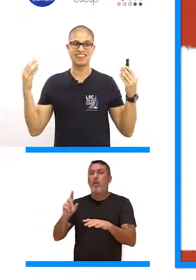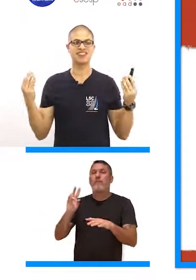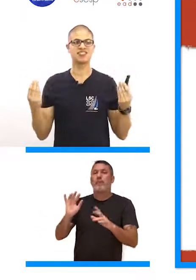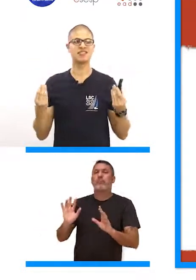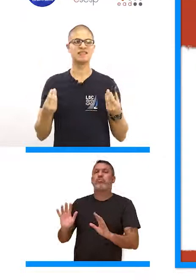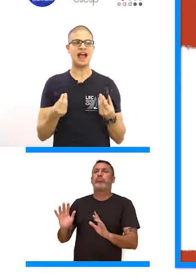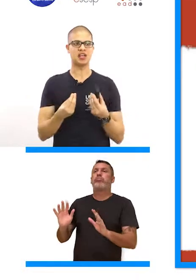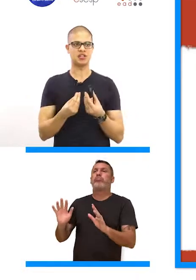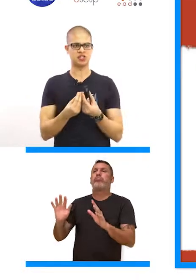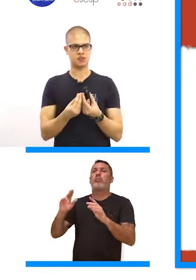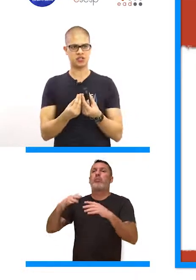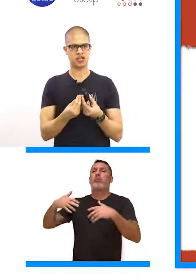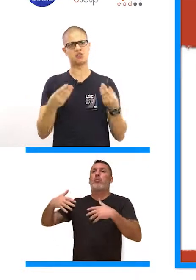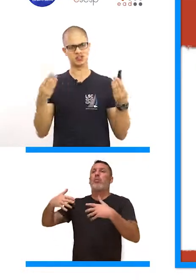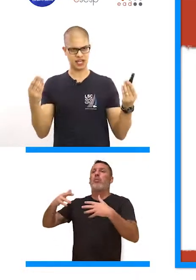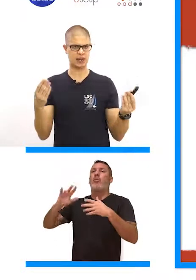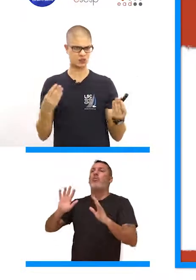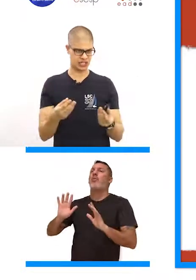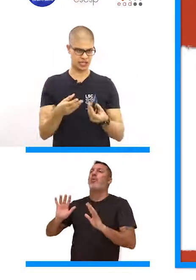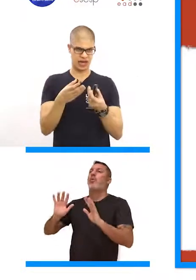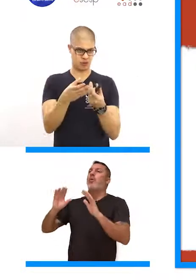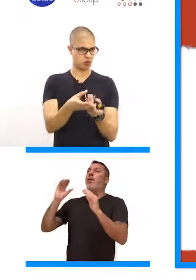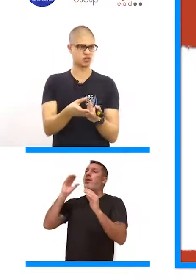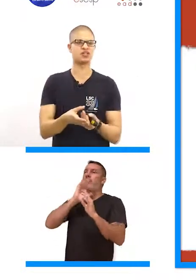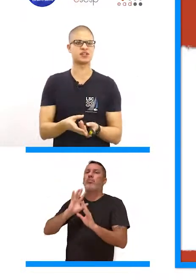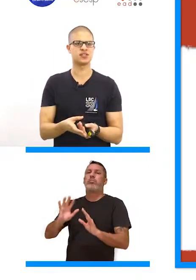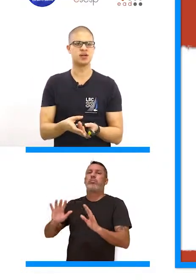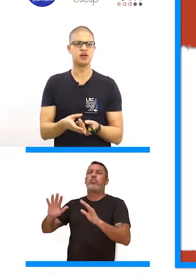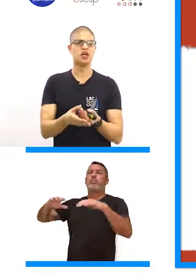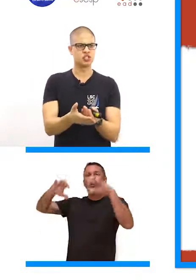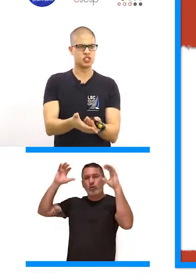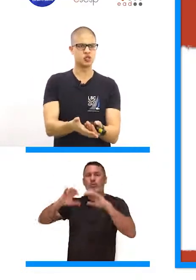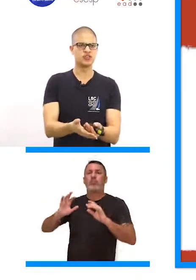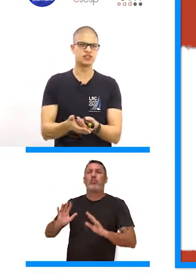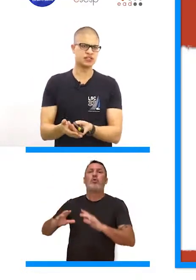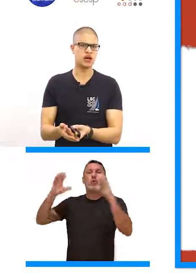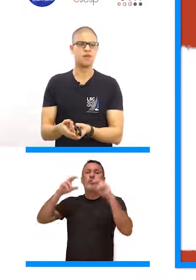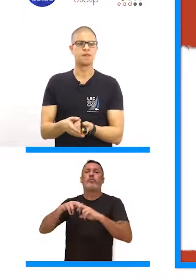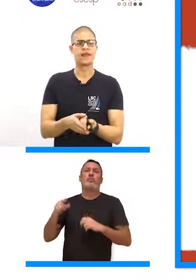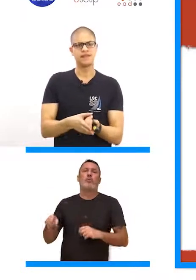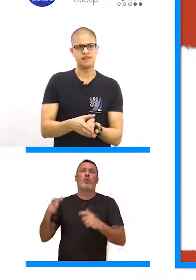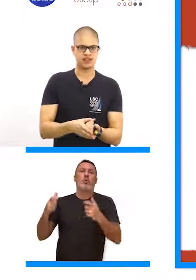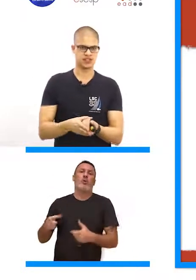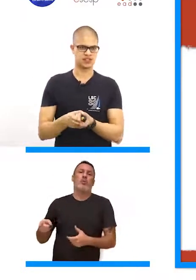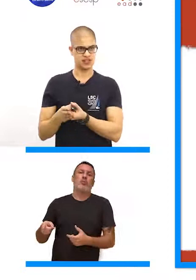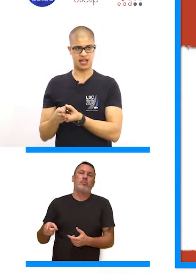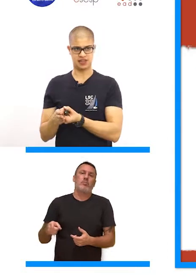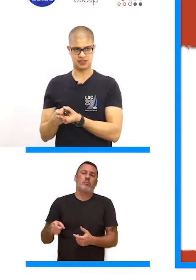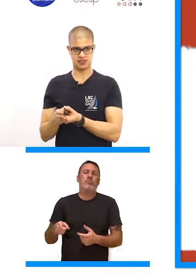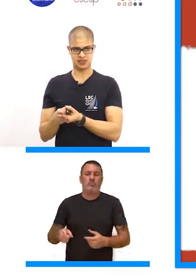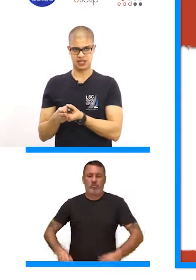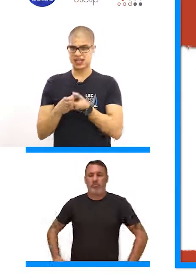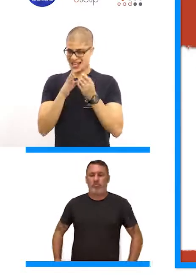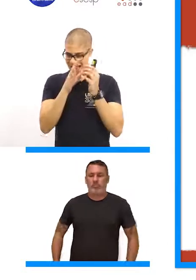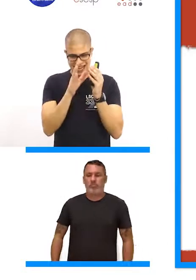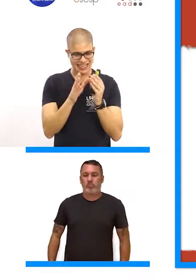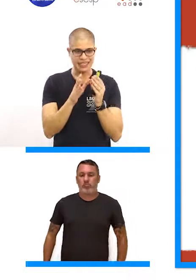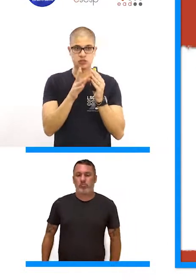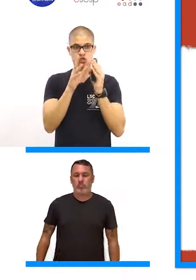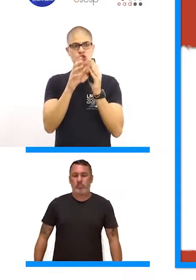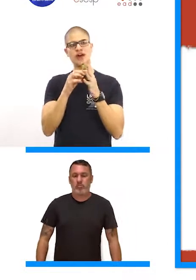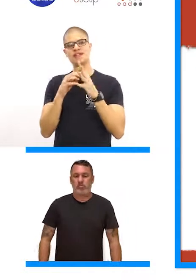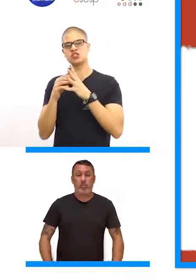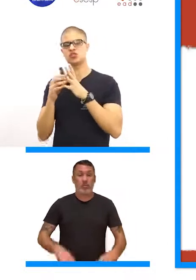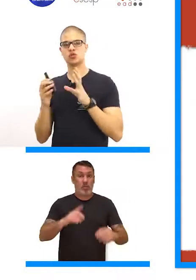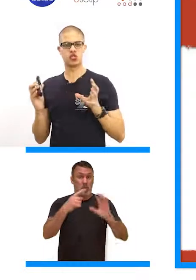Considerando a intensidade desse processo, nós teremos ali a concentração de chuvas, então, nessas áreas.